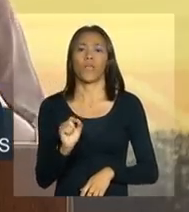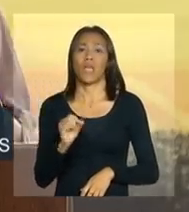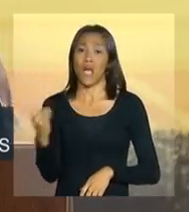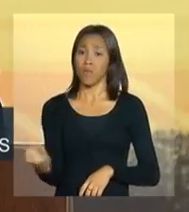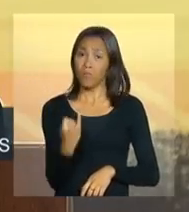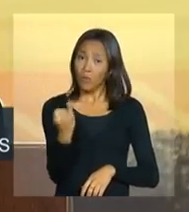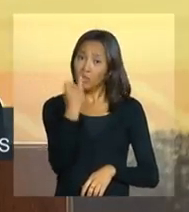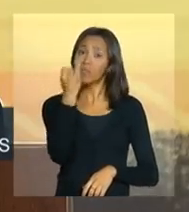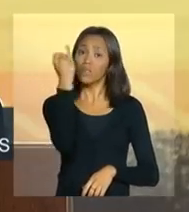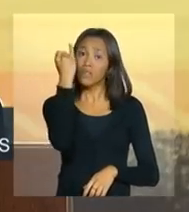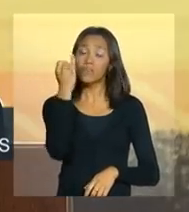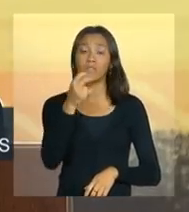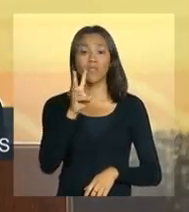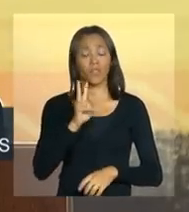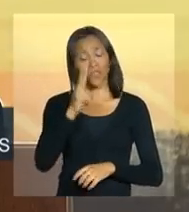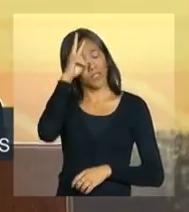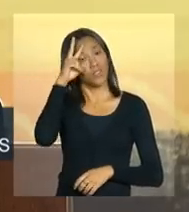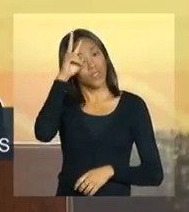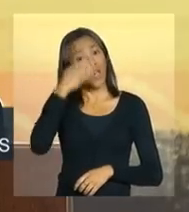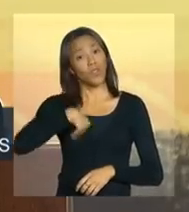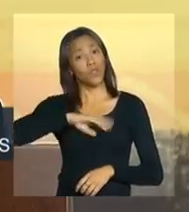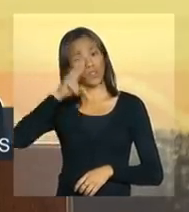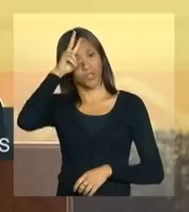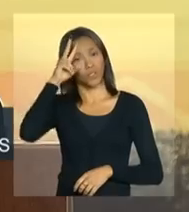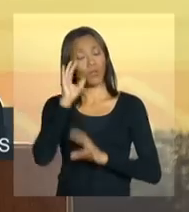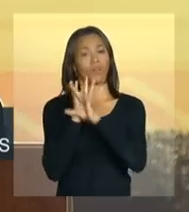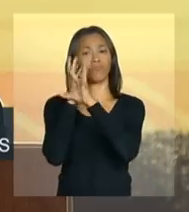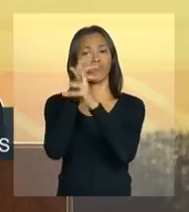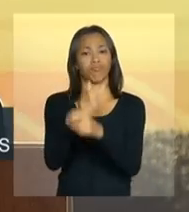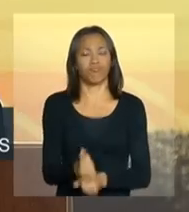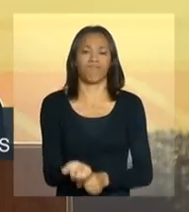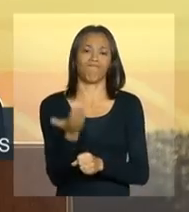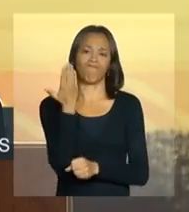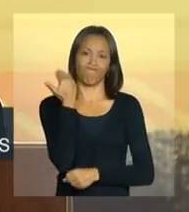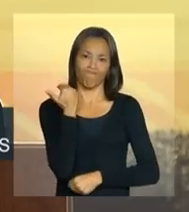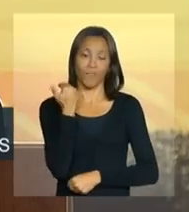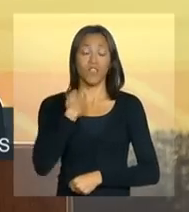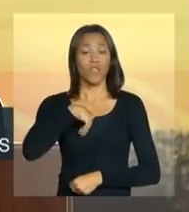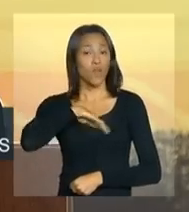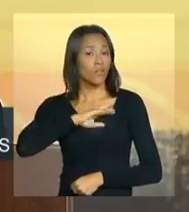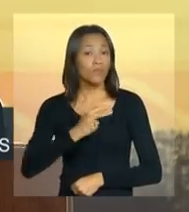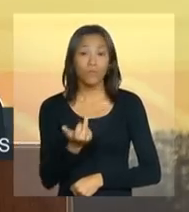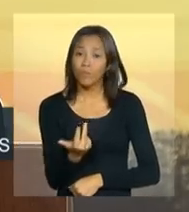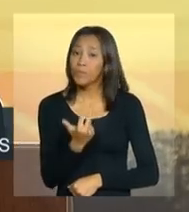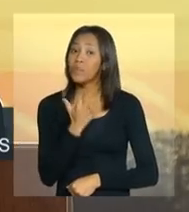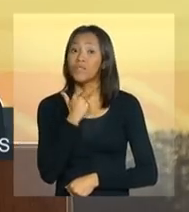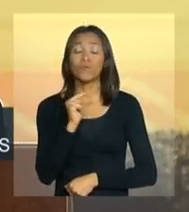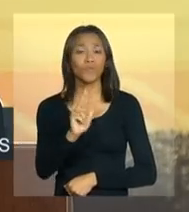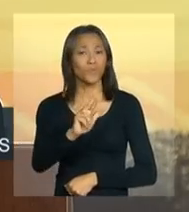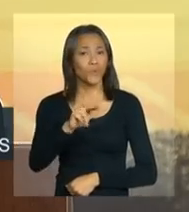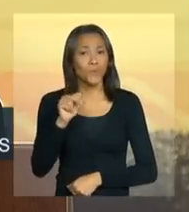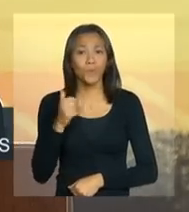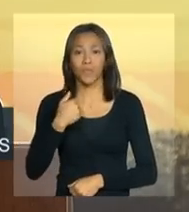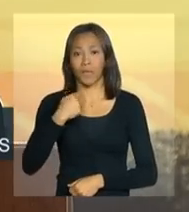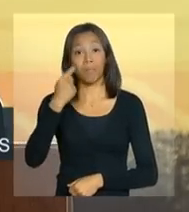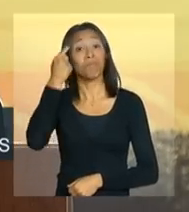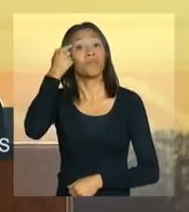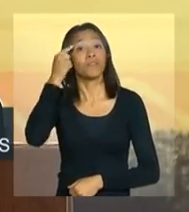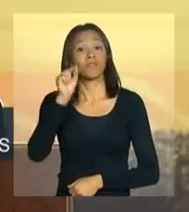das nossas raízes nacionais e nós não podemos nunca